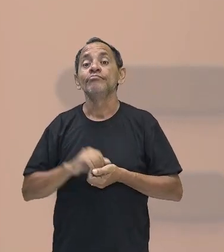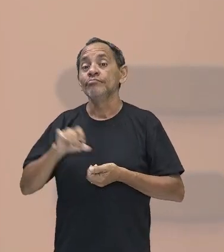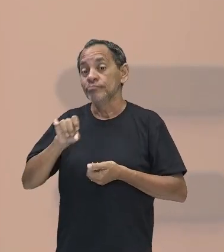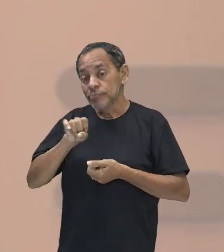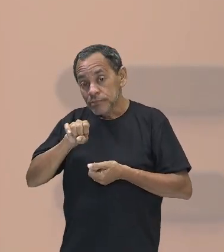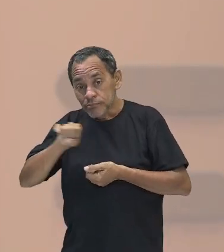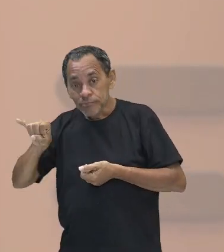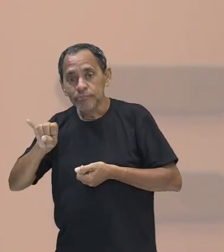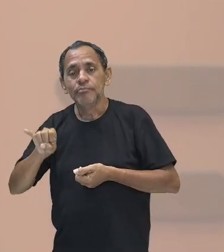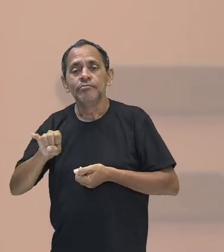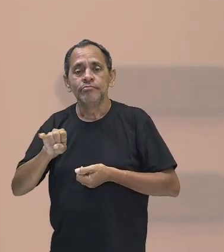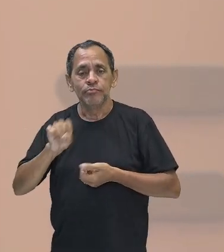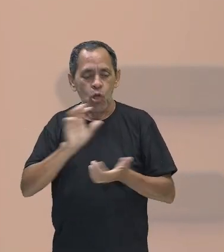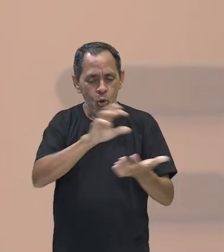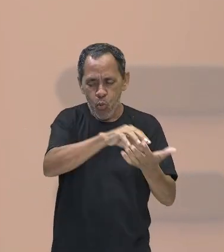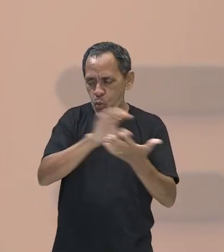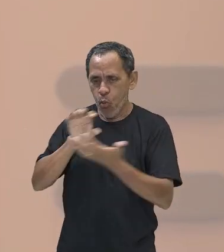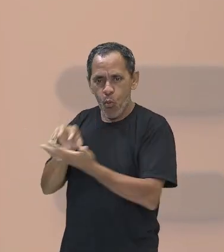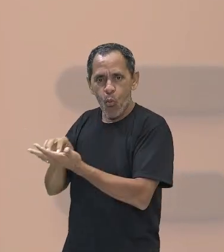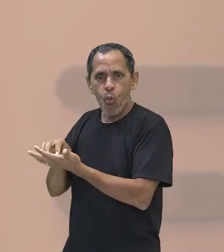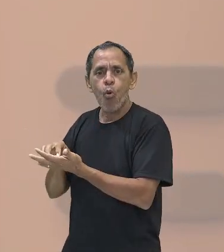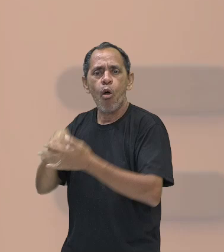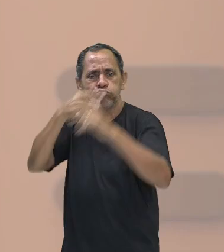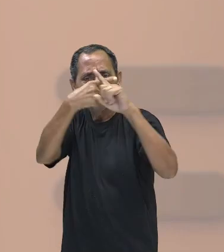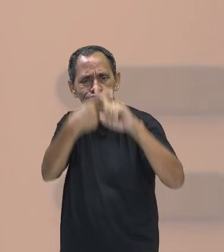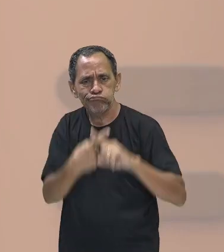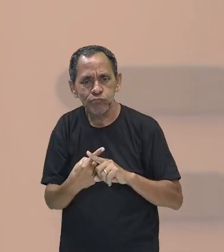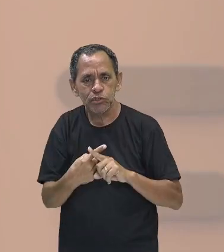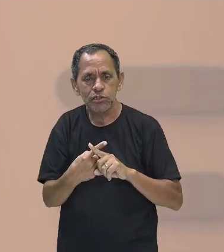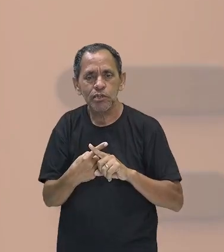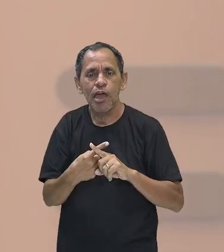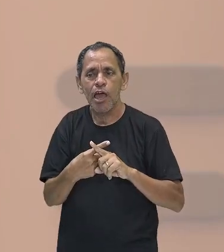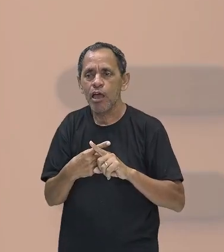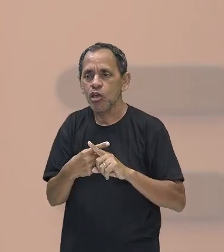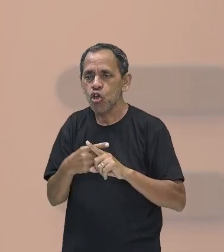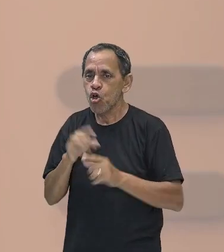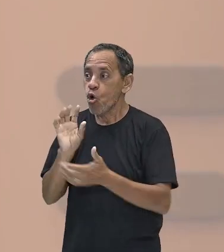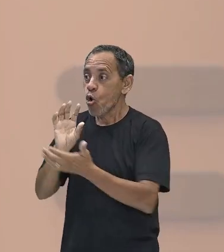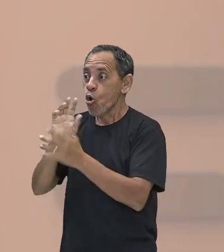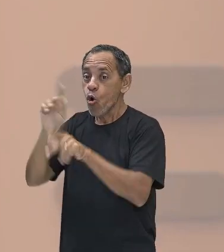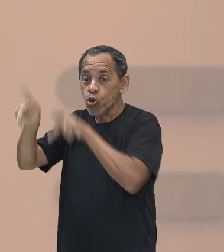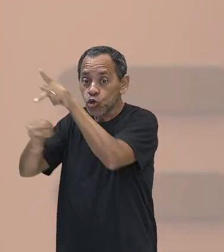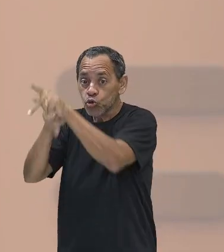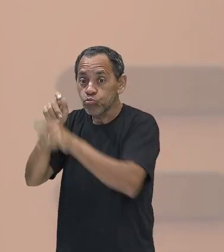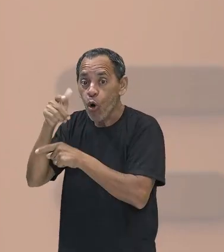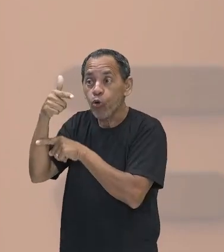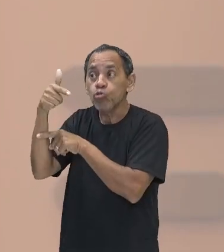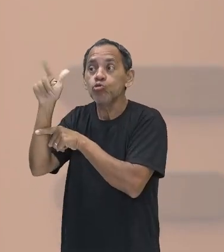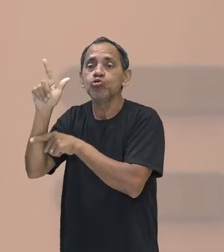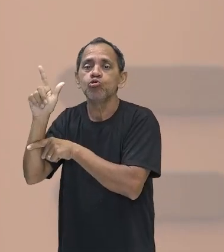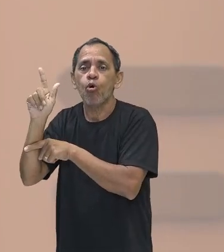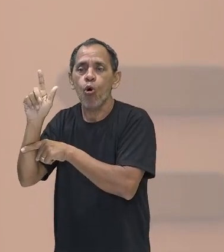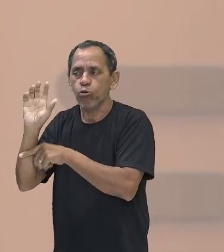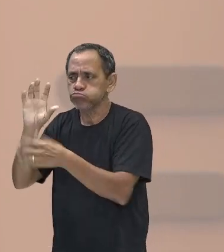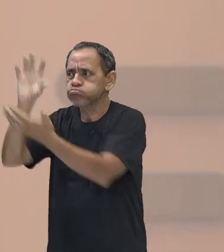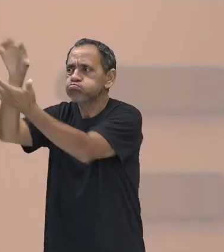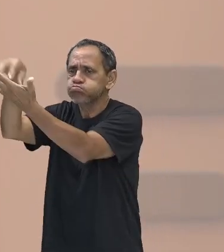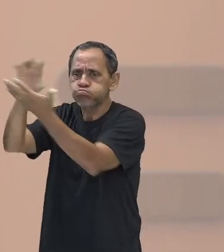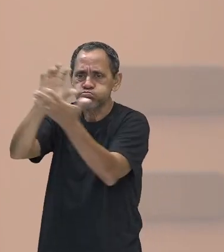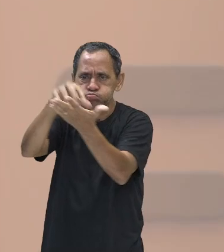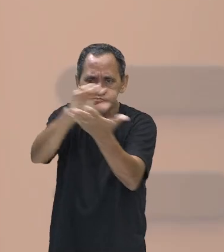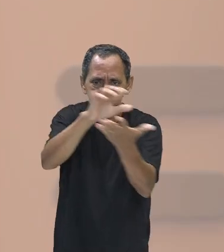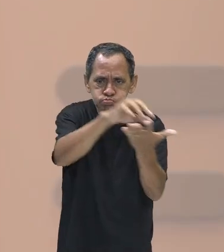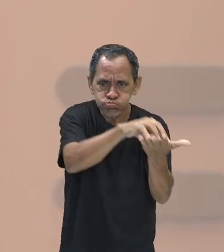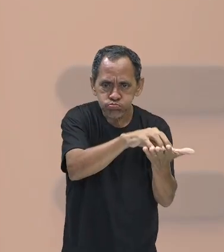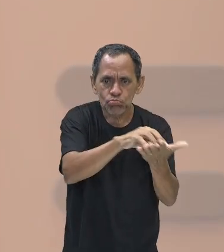estão brigando pela hegemonia, os outros povos estão ali pelo lado, expulsamos os persas, mas não é só